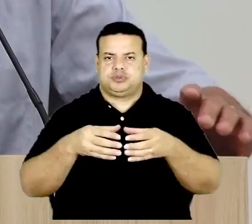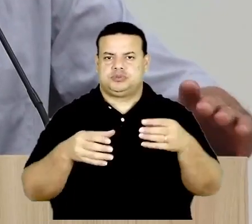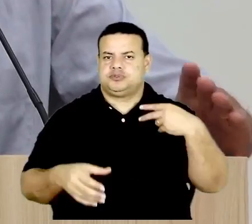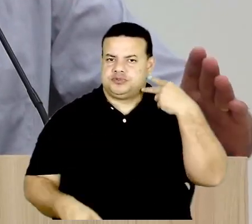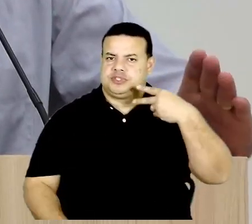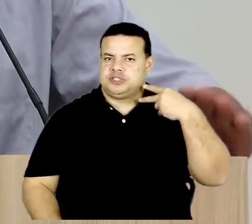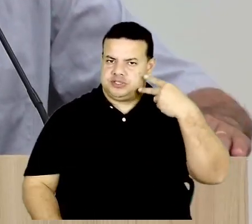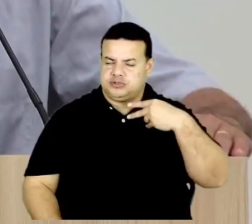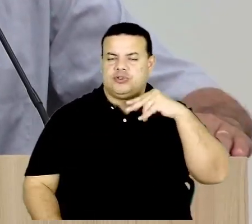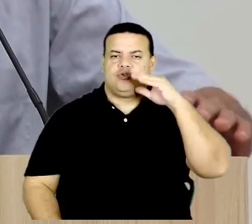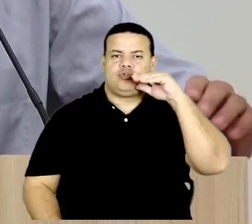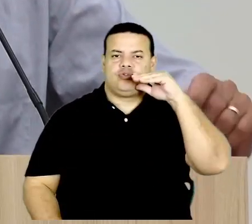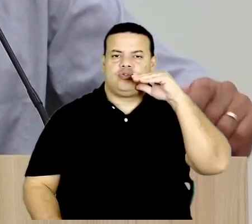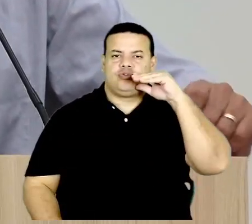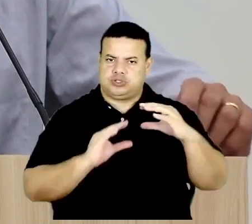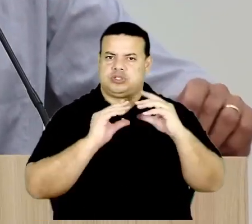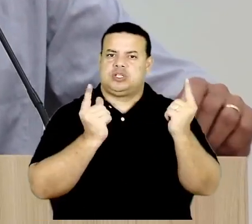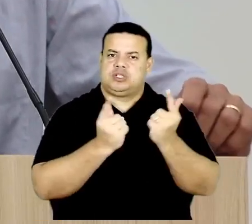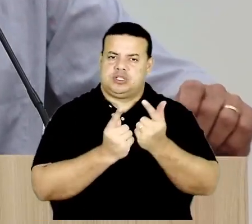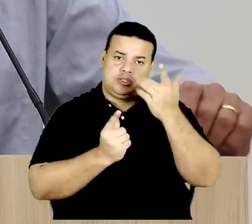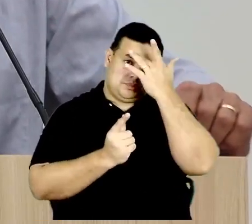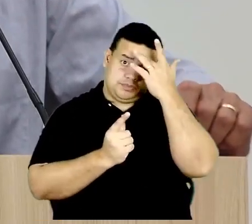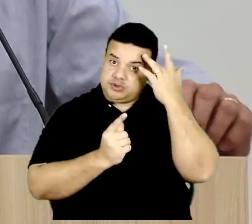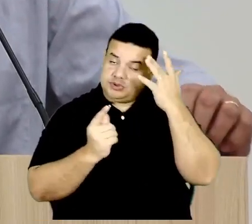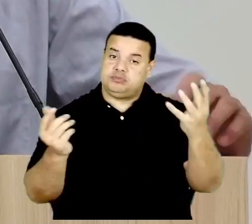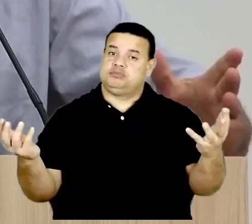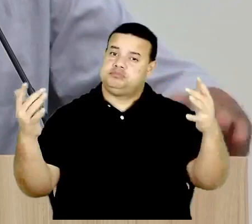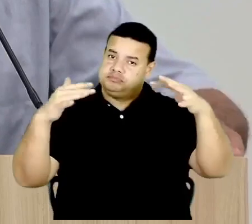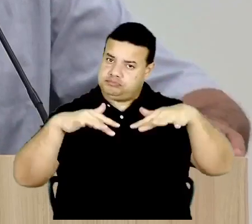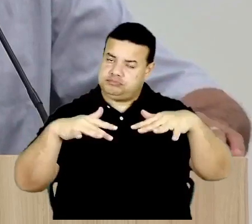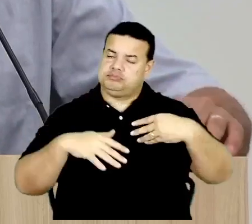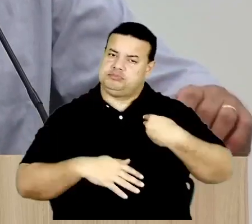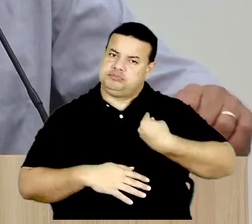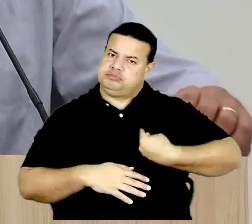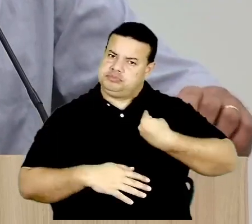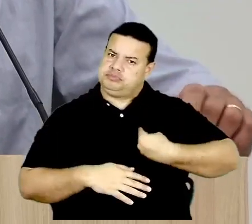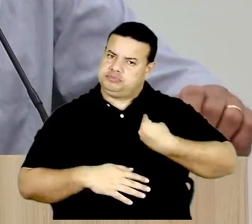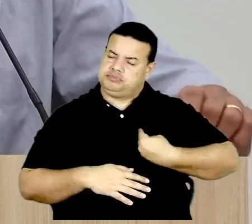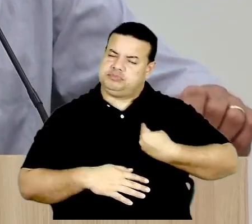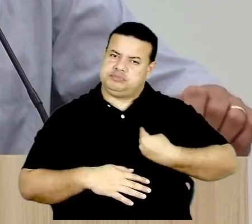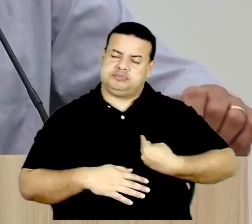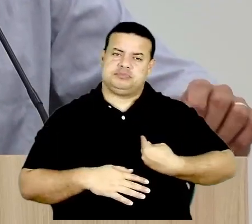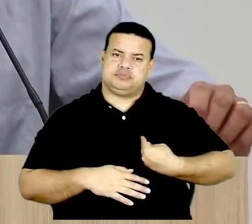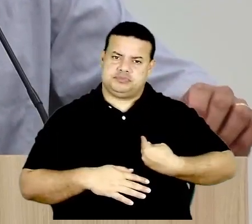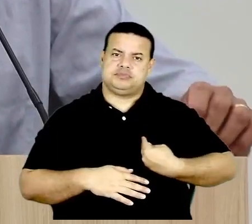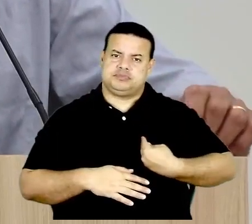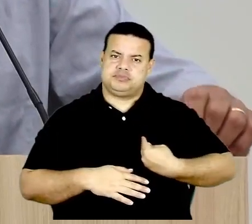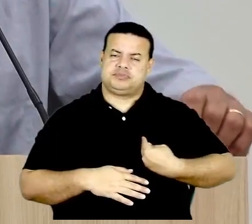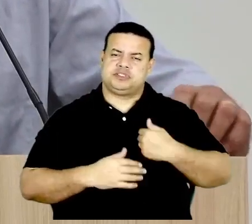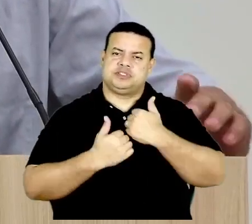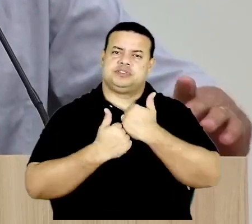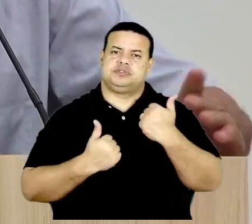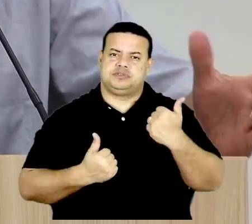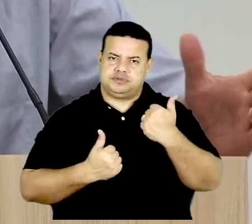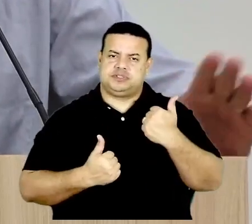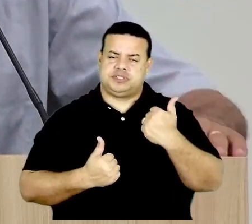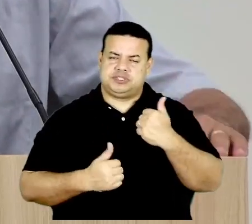Leis, público que nos prestigia com as suas presenças, nosso vice-prefeito